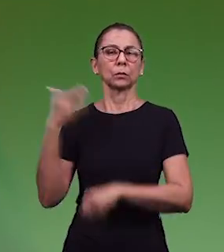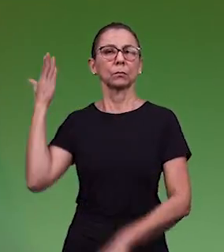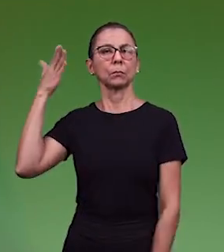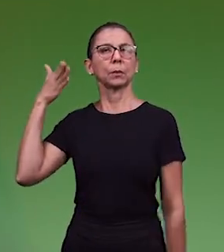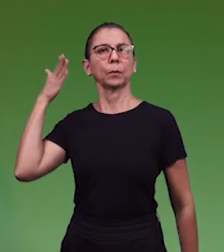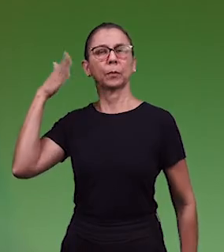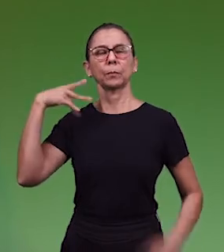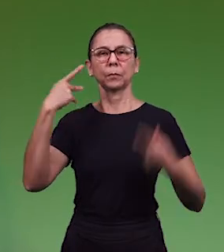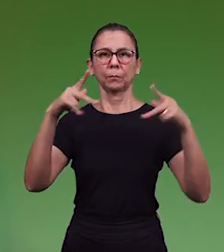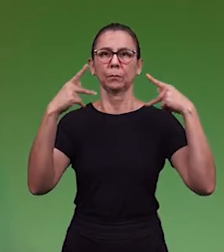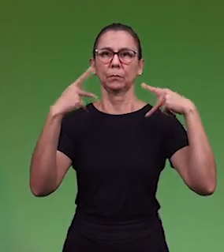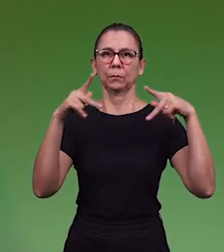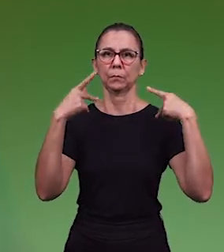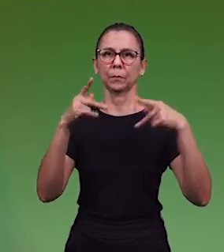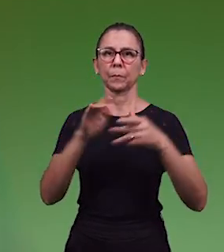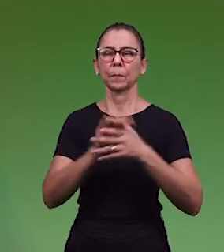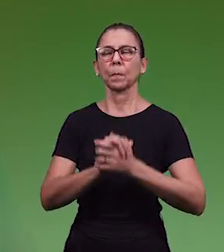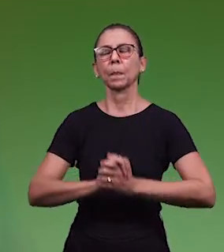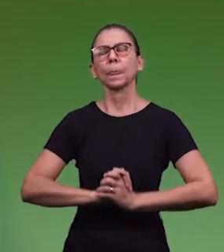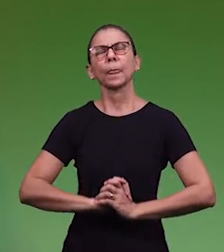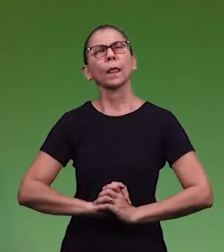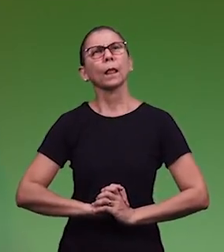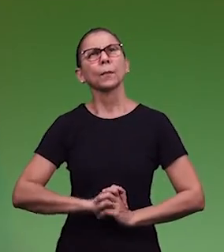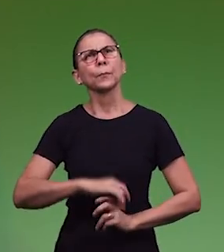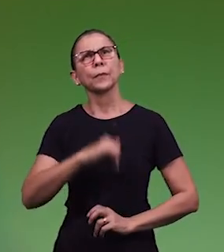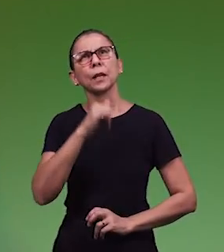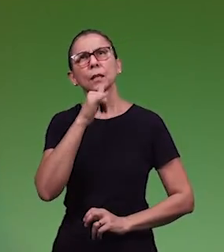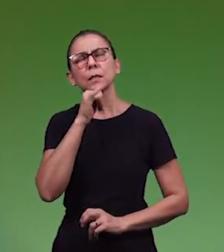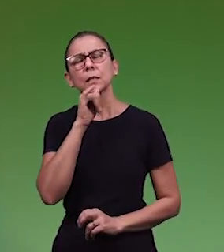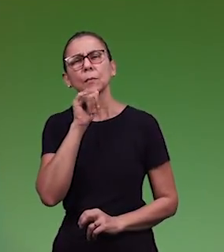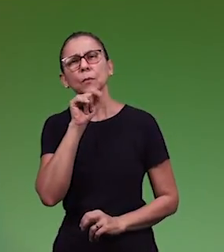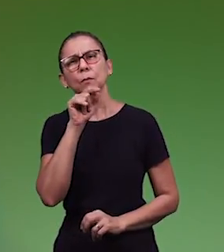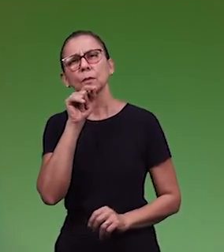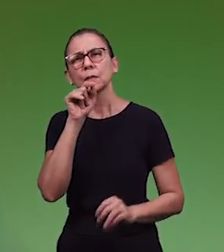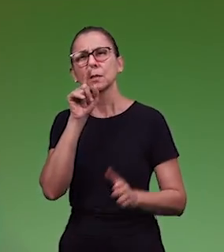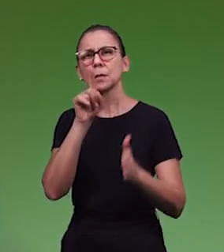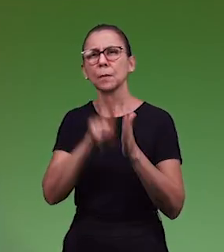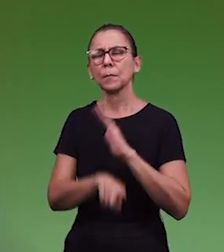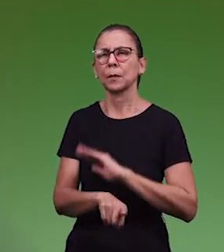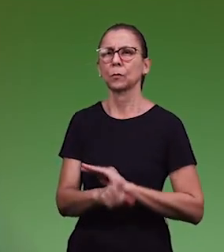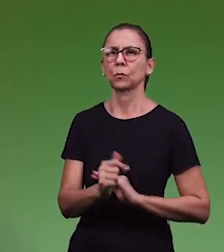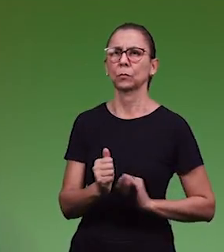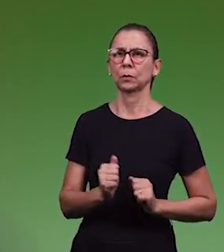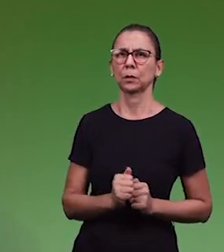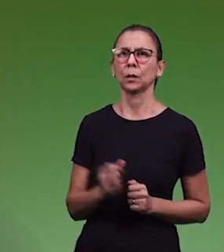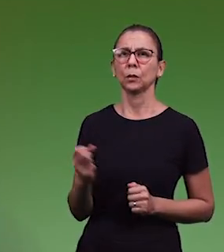Você pergunta assim, qual o número de membros ideal para uma igreja?